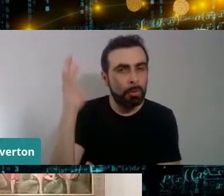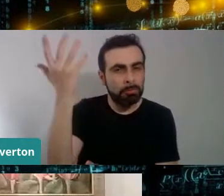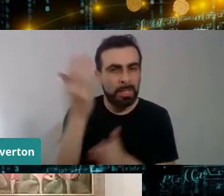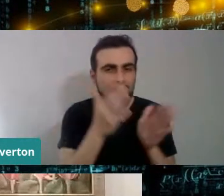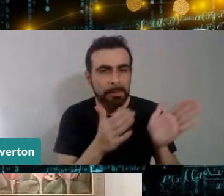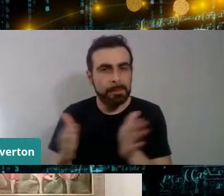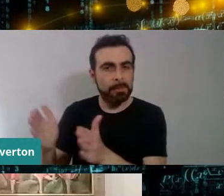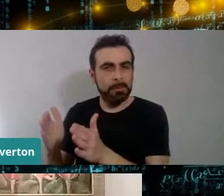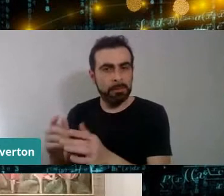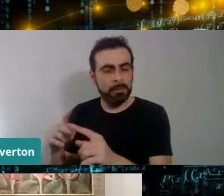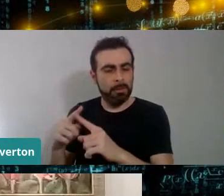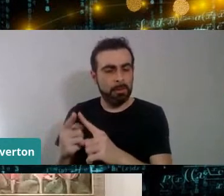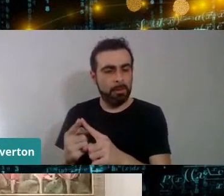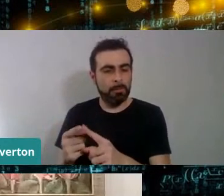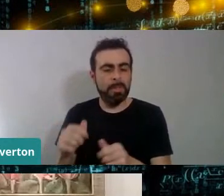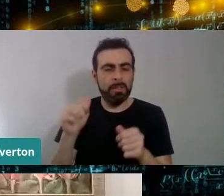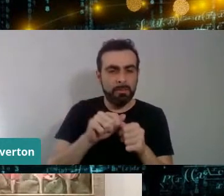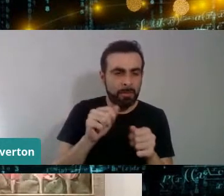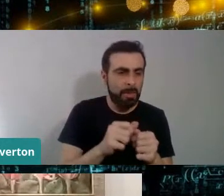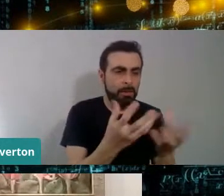mas a